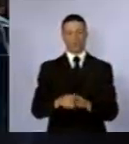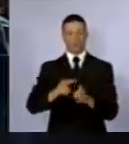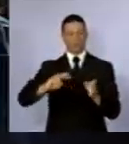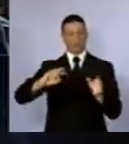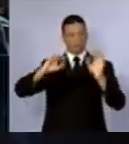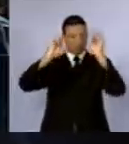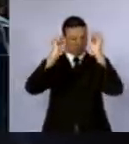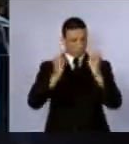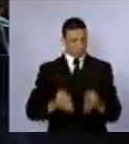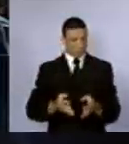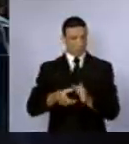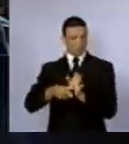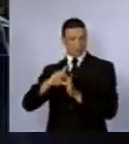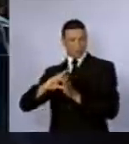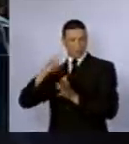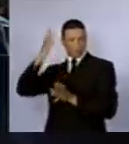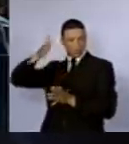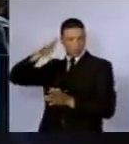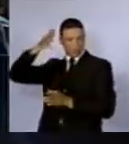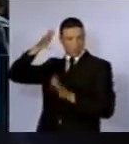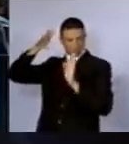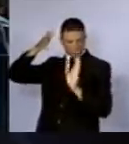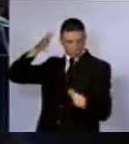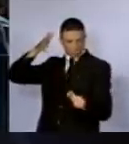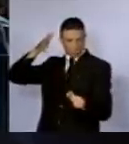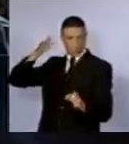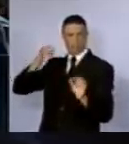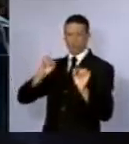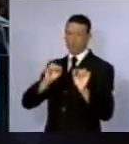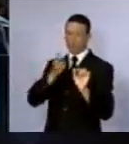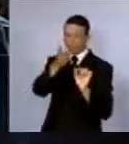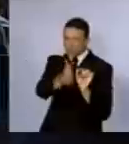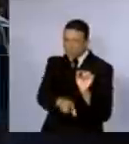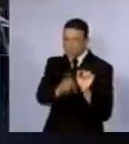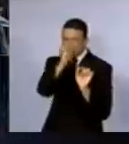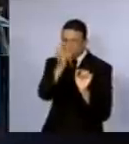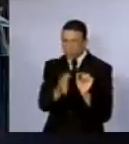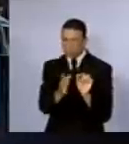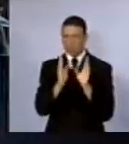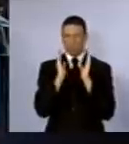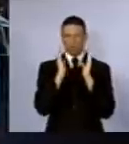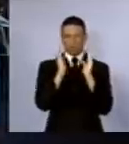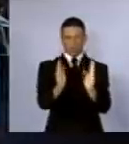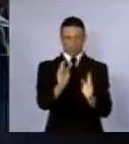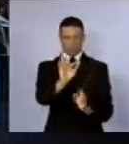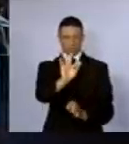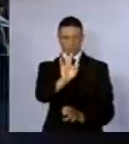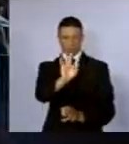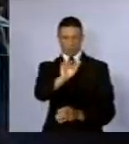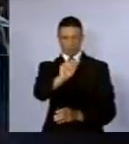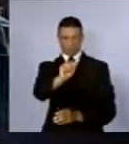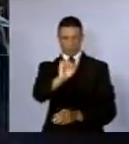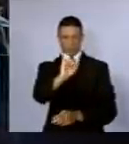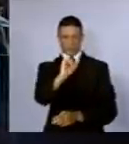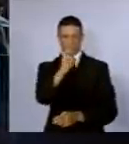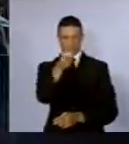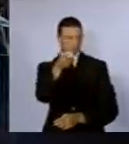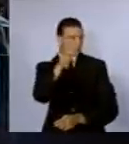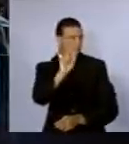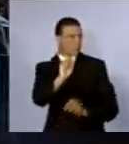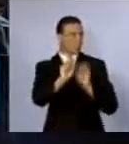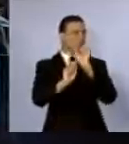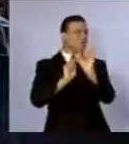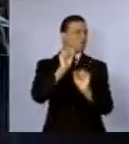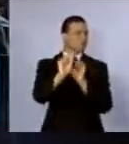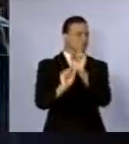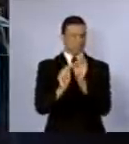que já foi falado algumas vezes aí por alguns, é a questão da faixa de passagem, né. Essa faixa de passagem, a consideração que se